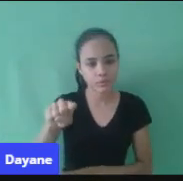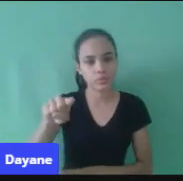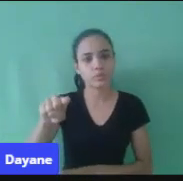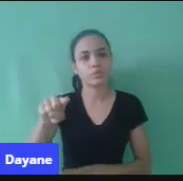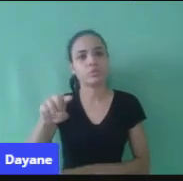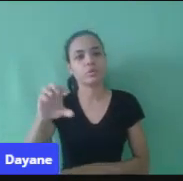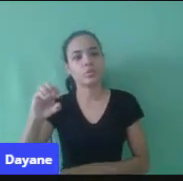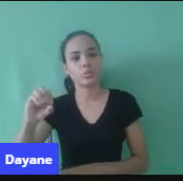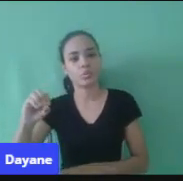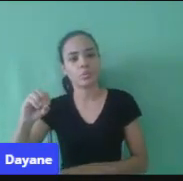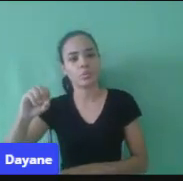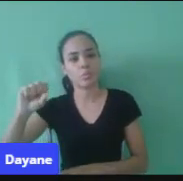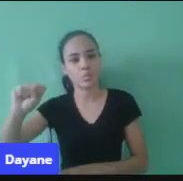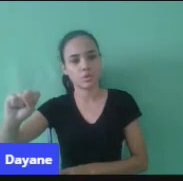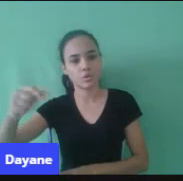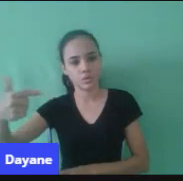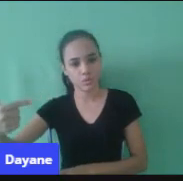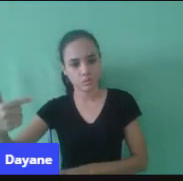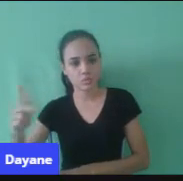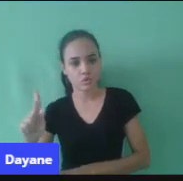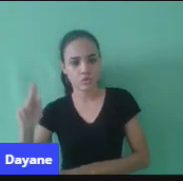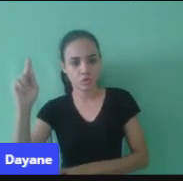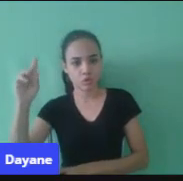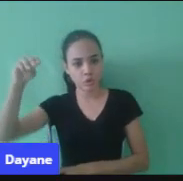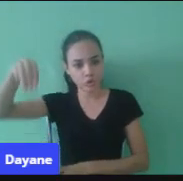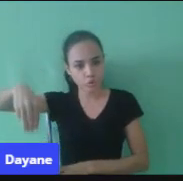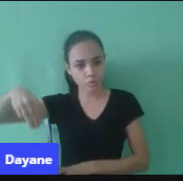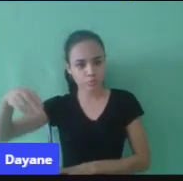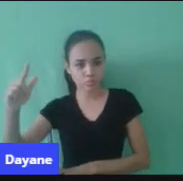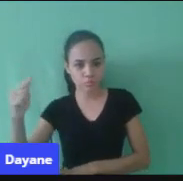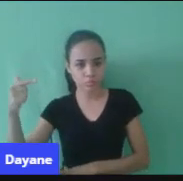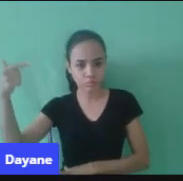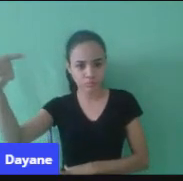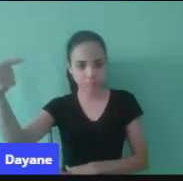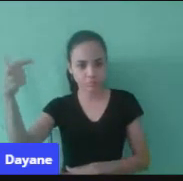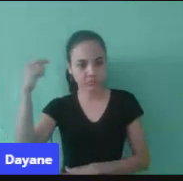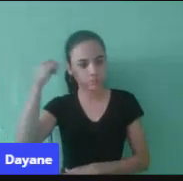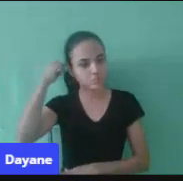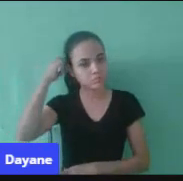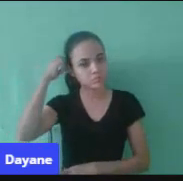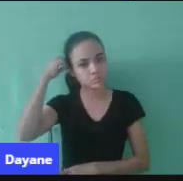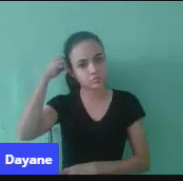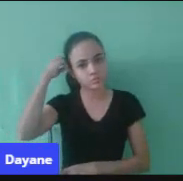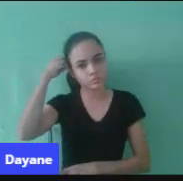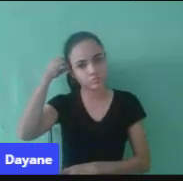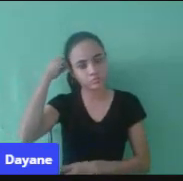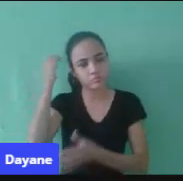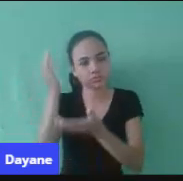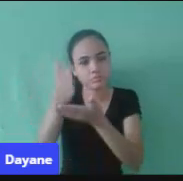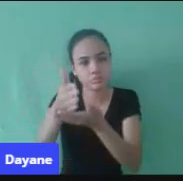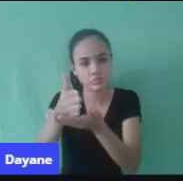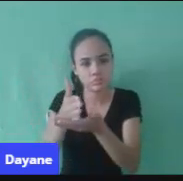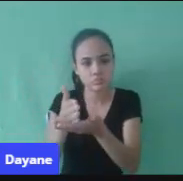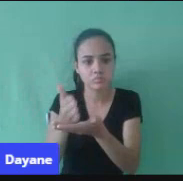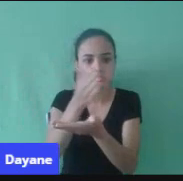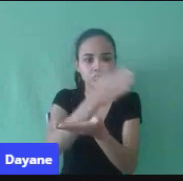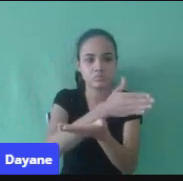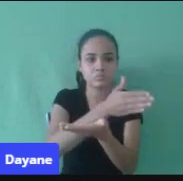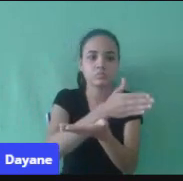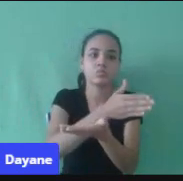quilômetros quadrados, né, que se divide entre a região urbana e a região